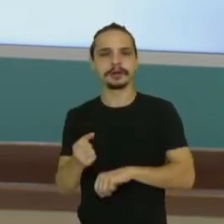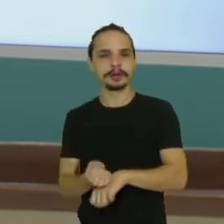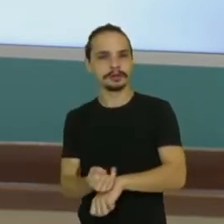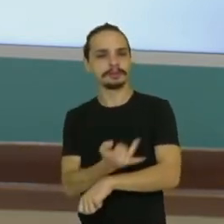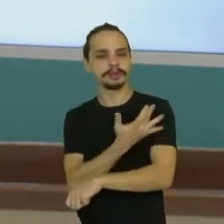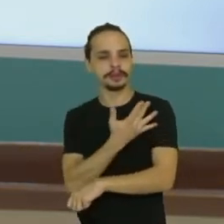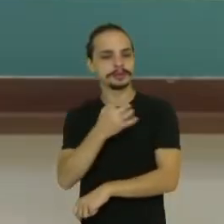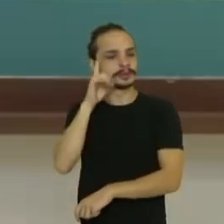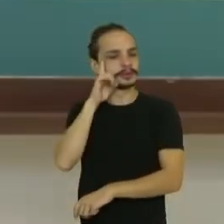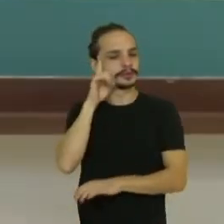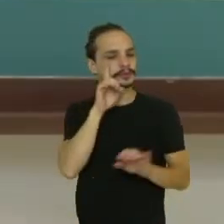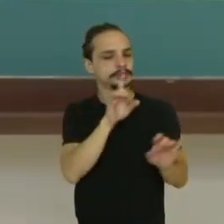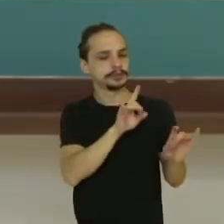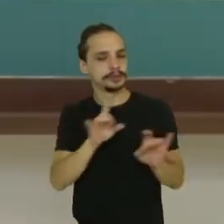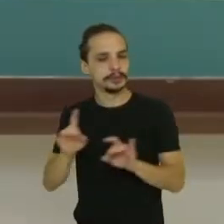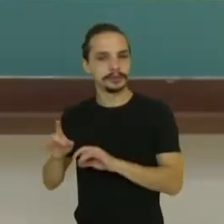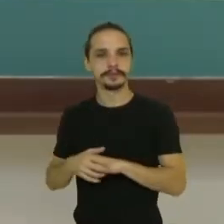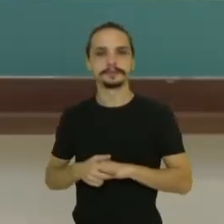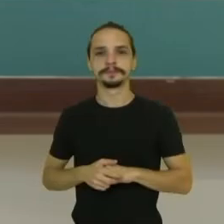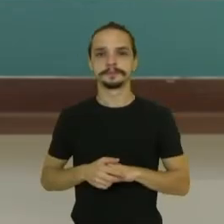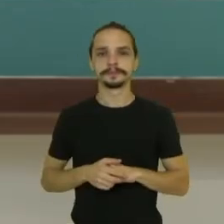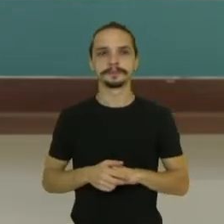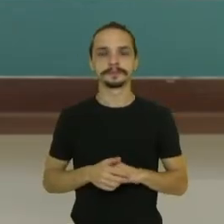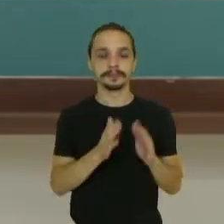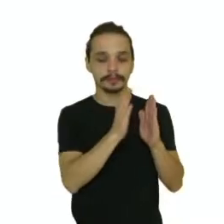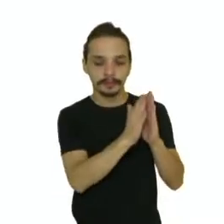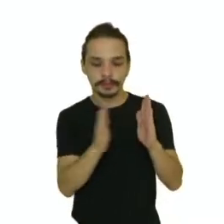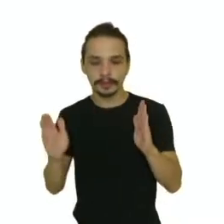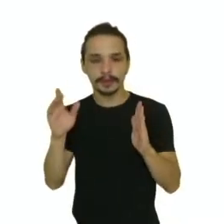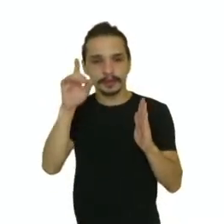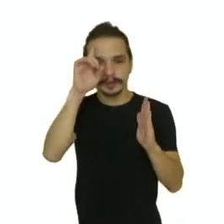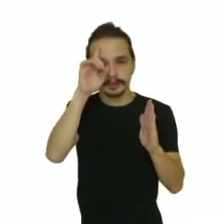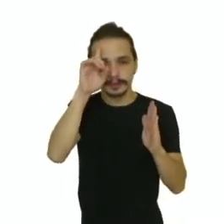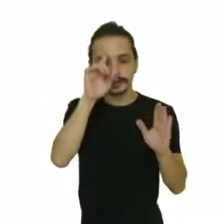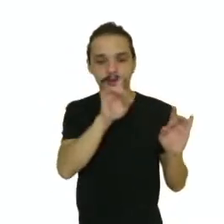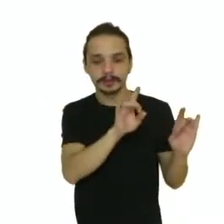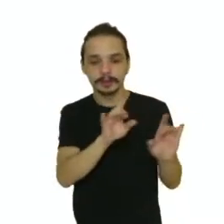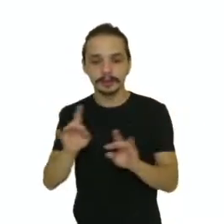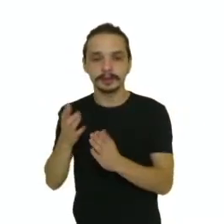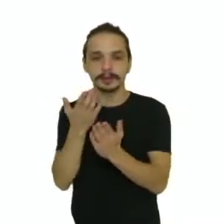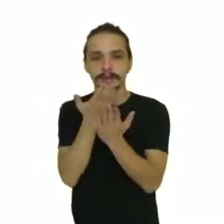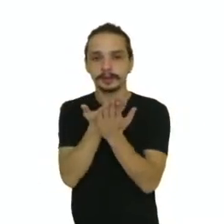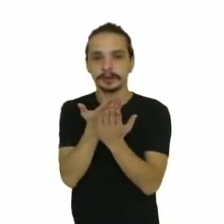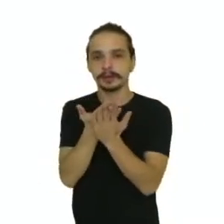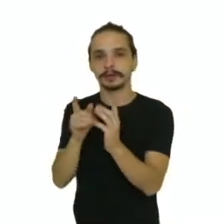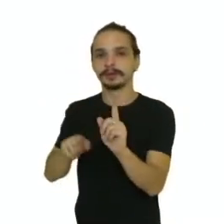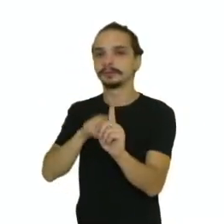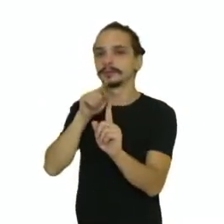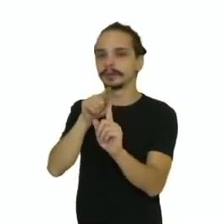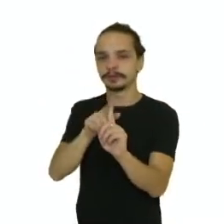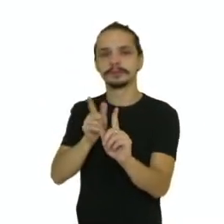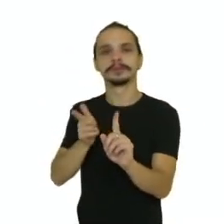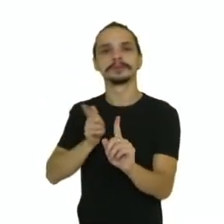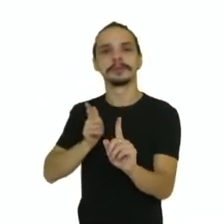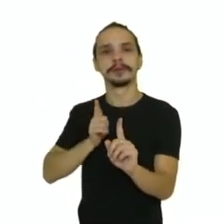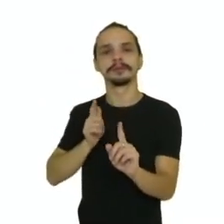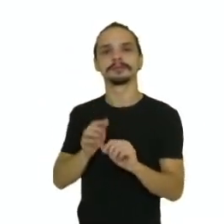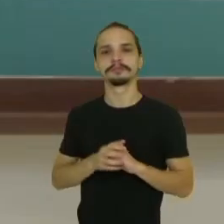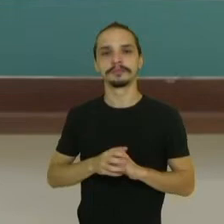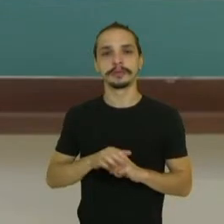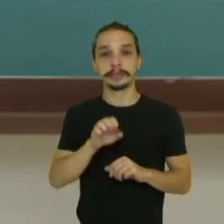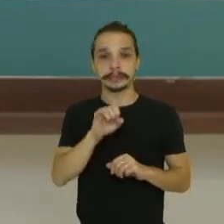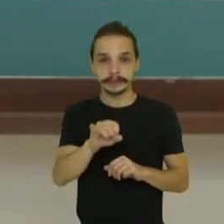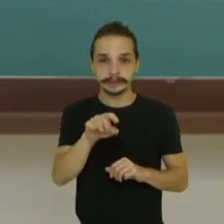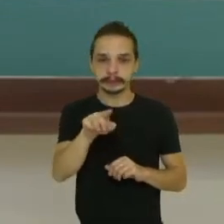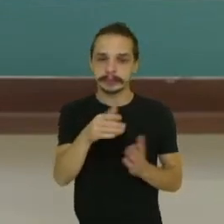dia a dia toda a rotina de estudos Visa a realização de um objetivo pessoal se você está